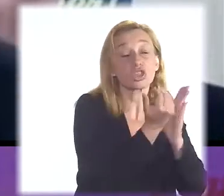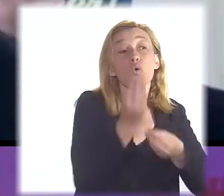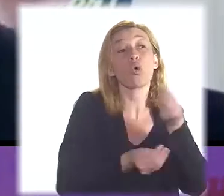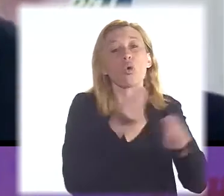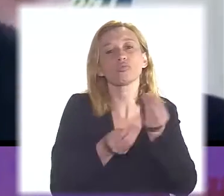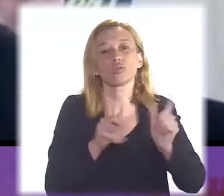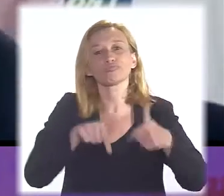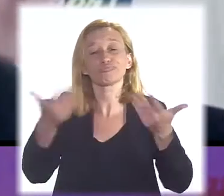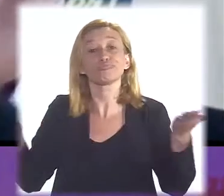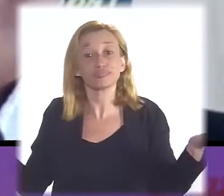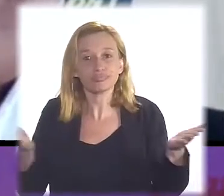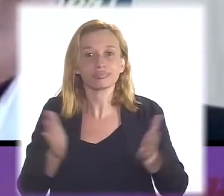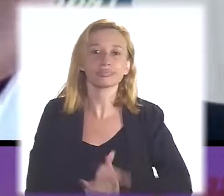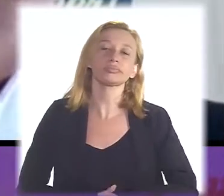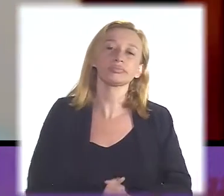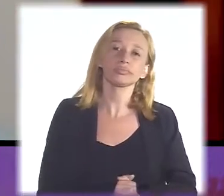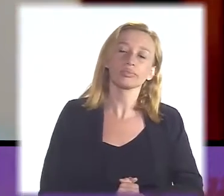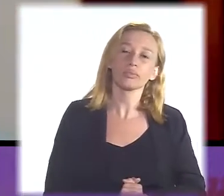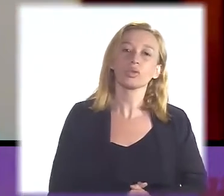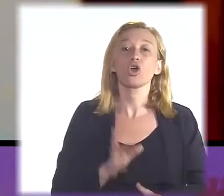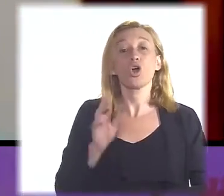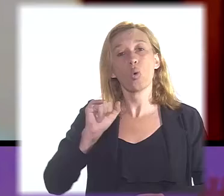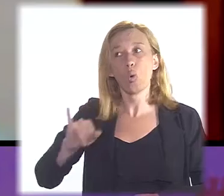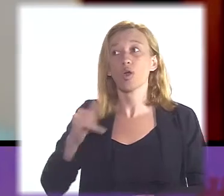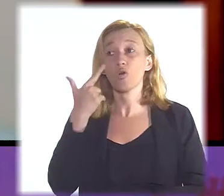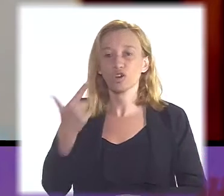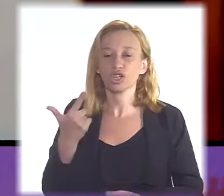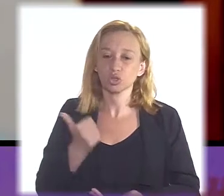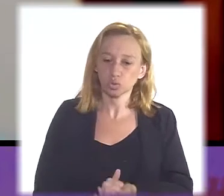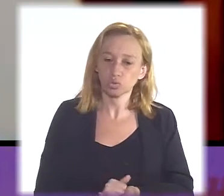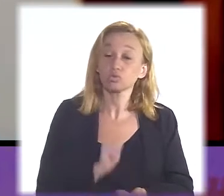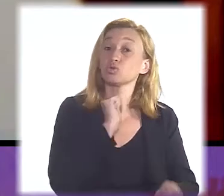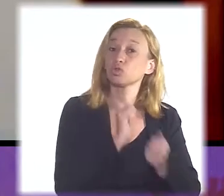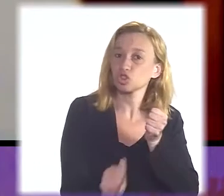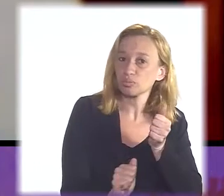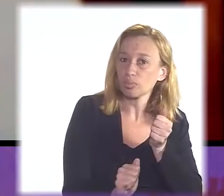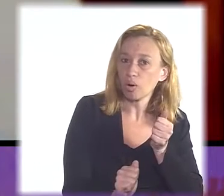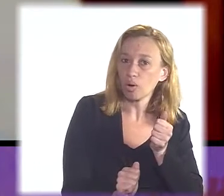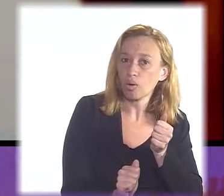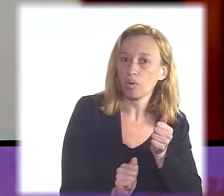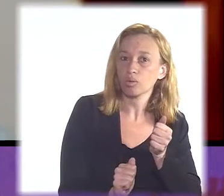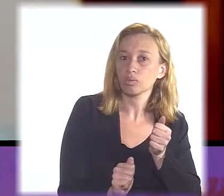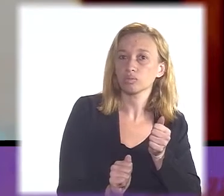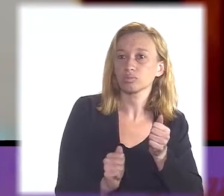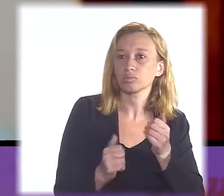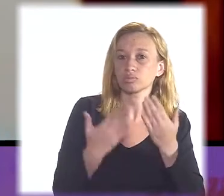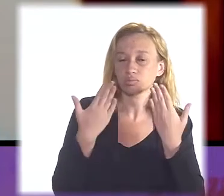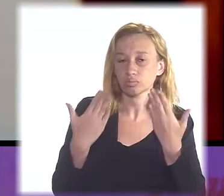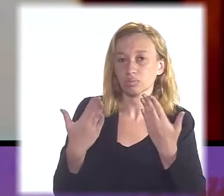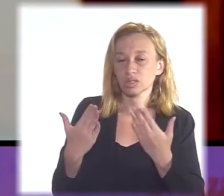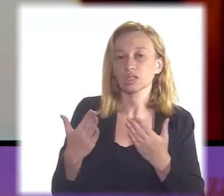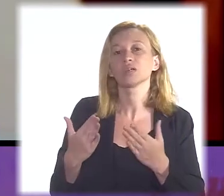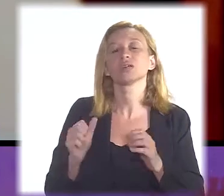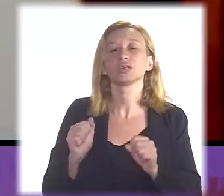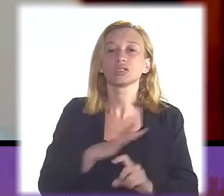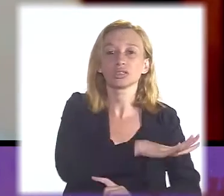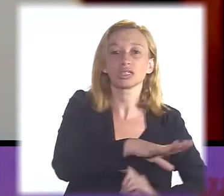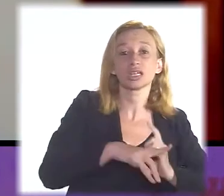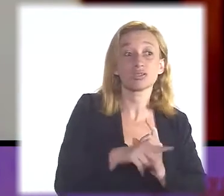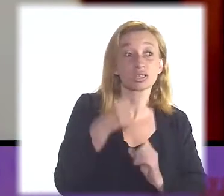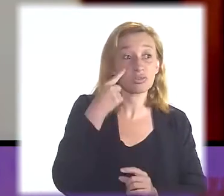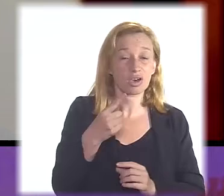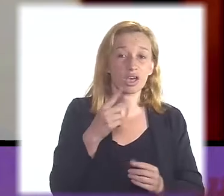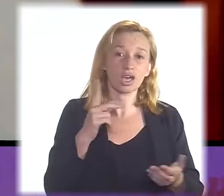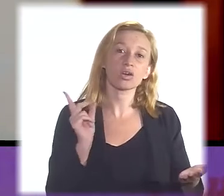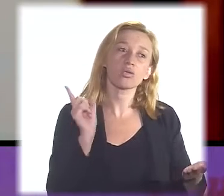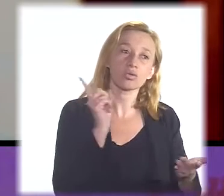que fica a situação? Olha, Rui, eu vejo da seguinte maneira: o futebol é um recorte da sociedade. Ali você vai